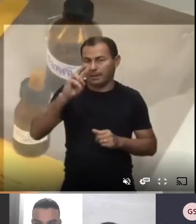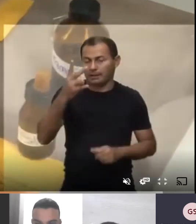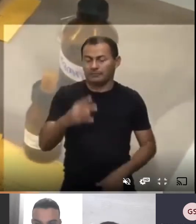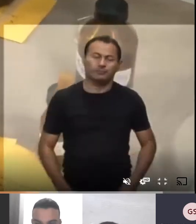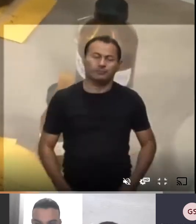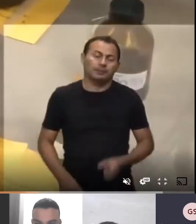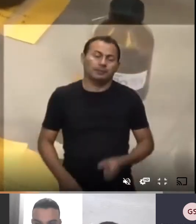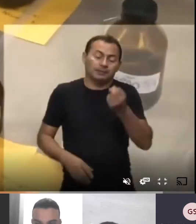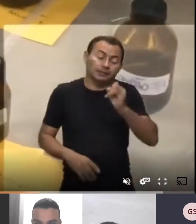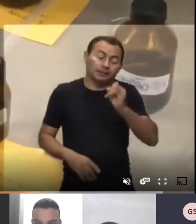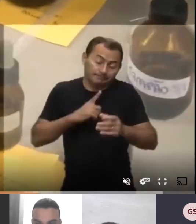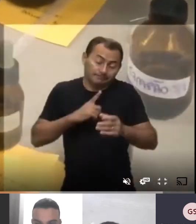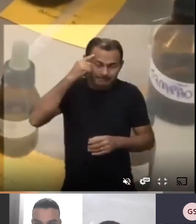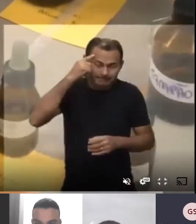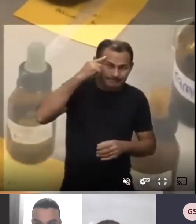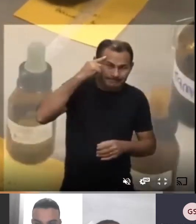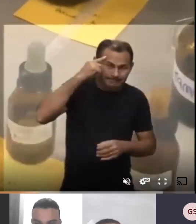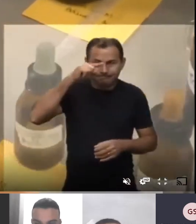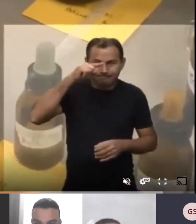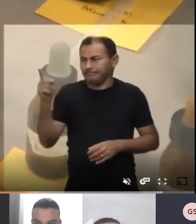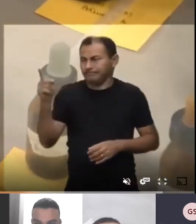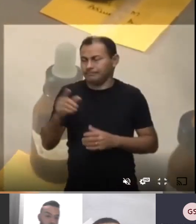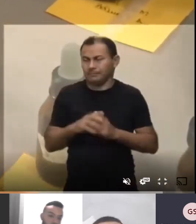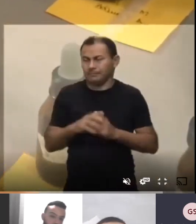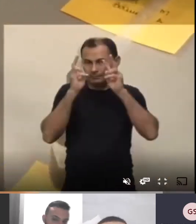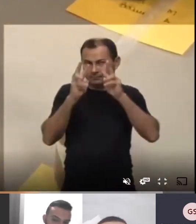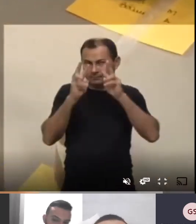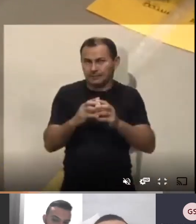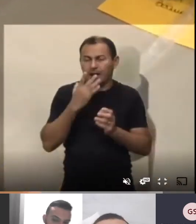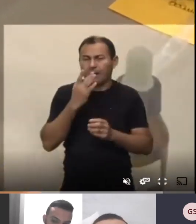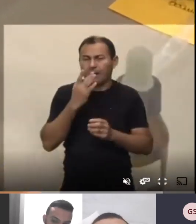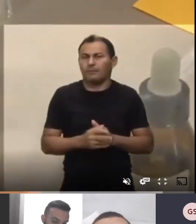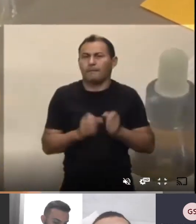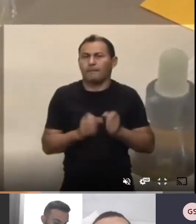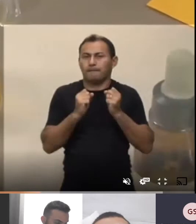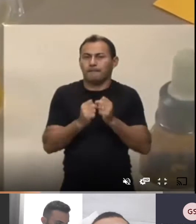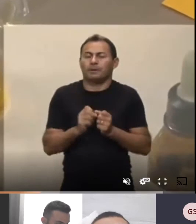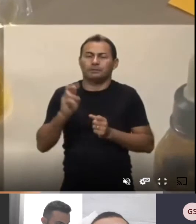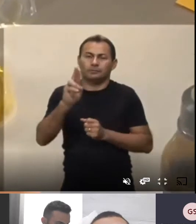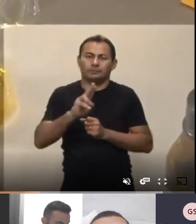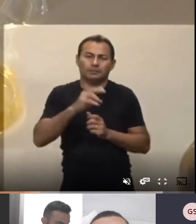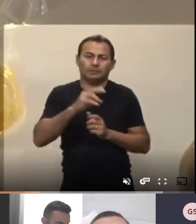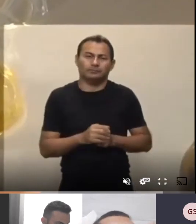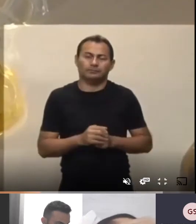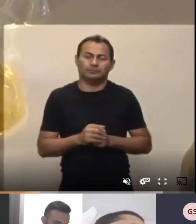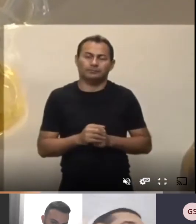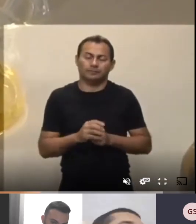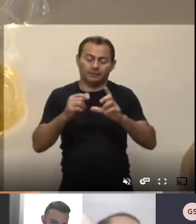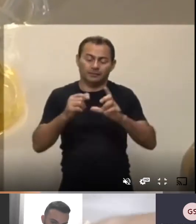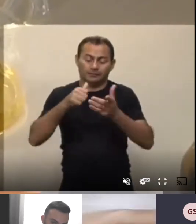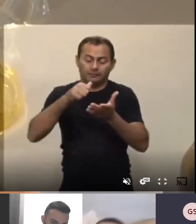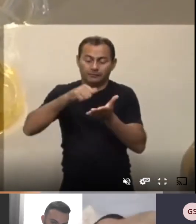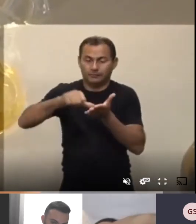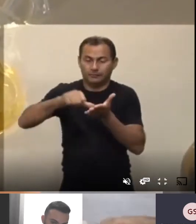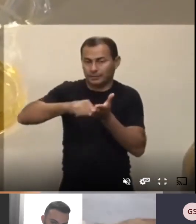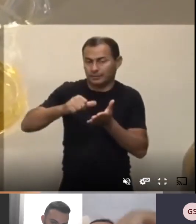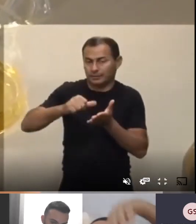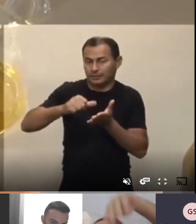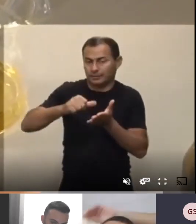com pH de 5,9. Então, esse pH se manteve 5,9. Então, essa é a função da solução